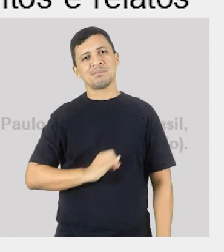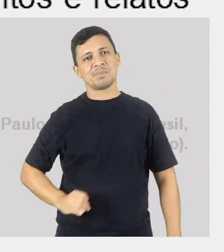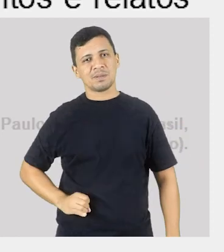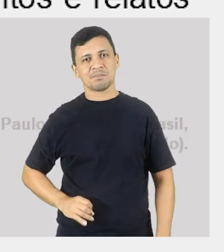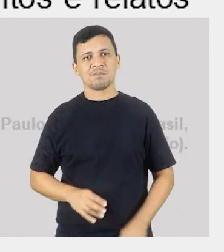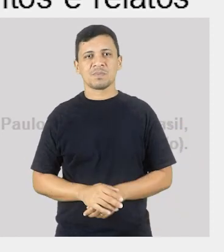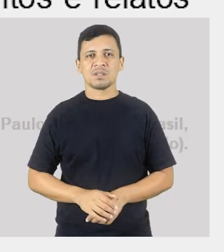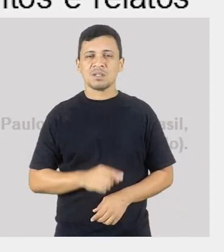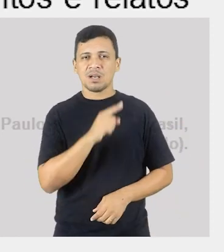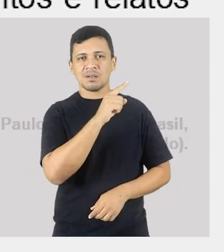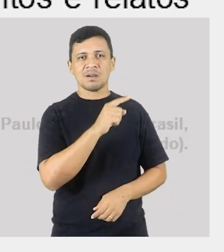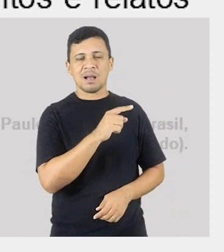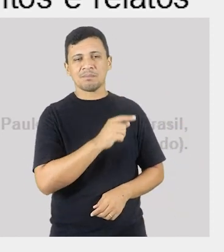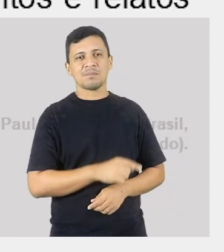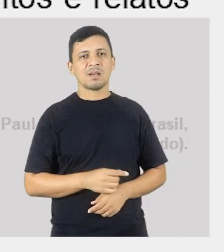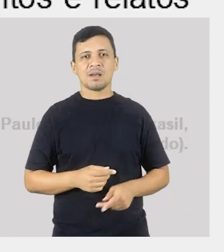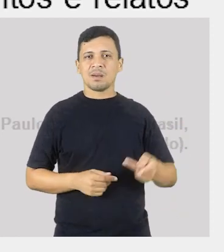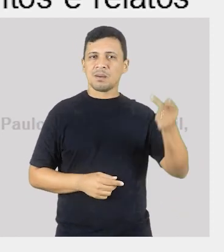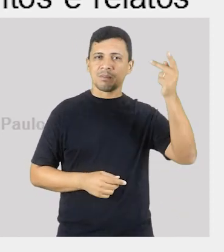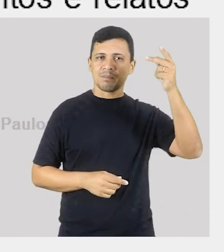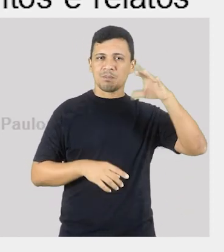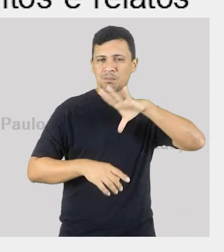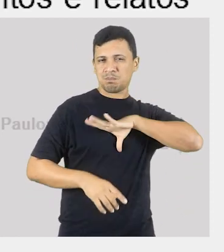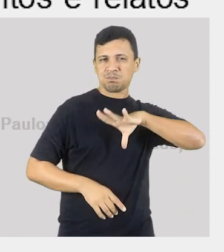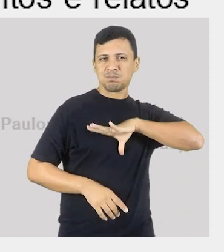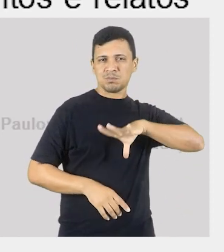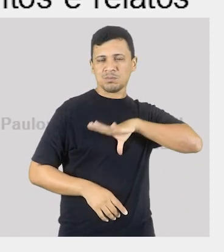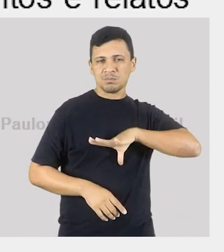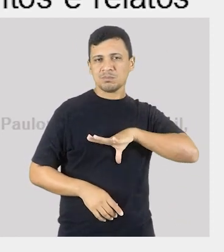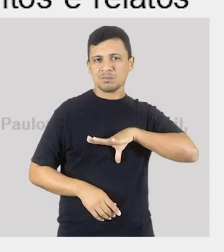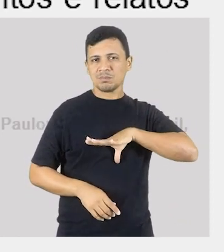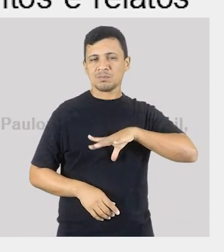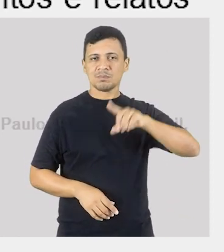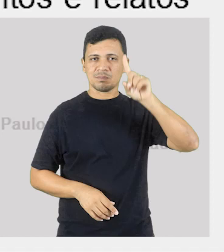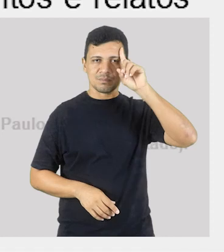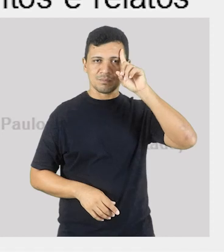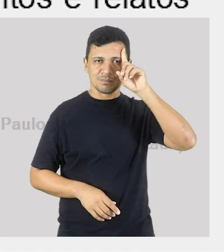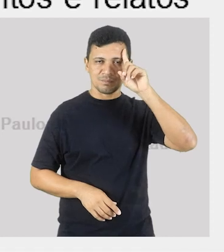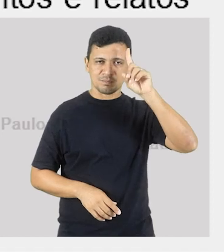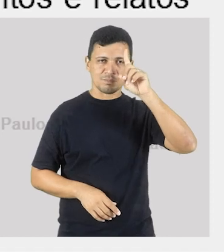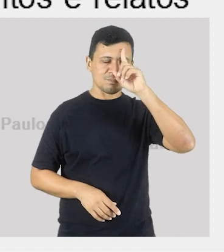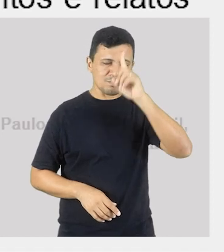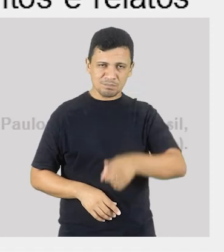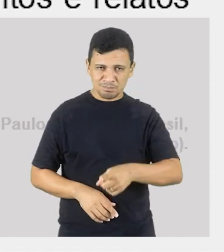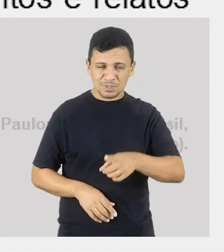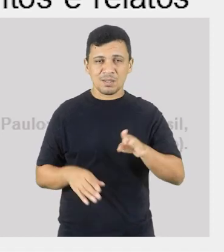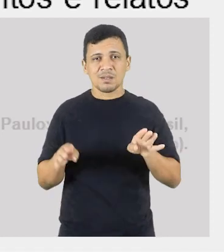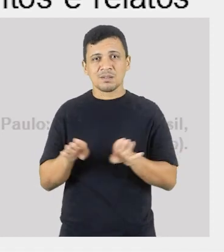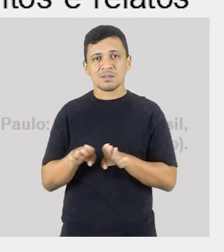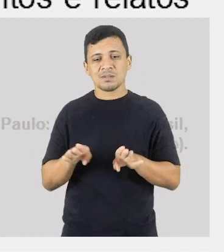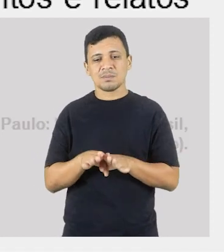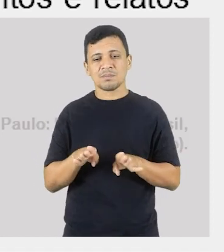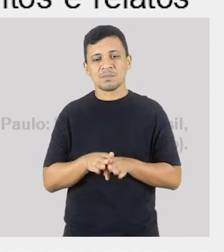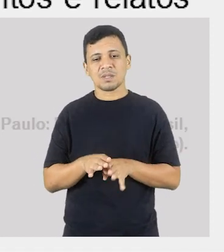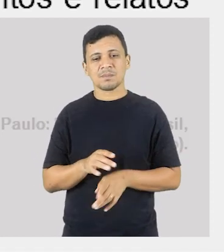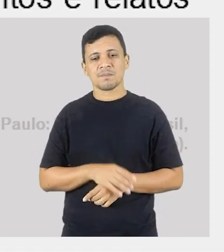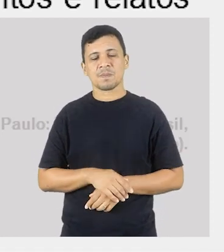na corte localizava-se a sede, nas províncias, olha só a questão do